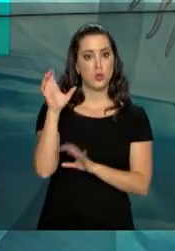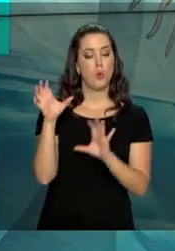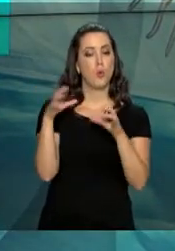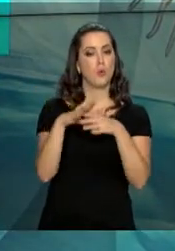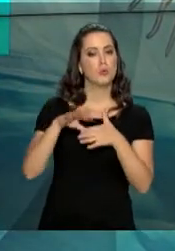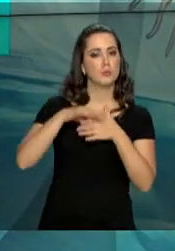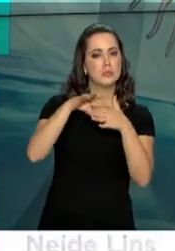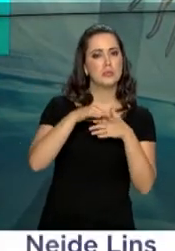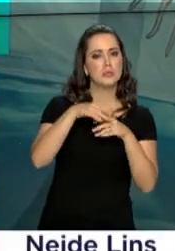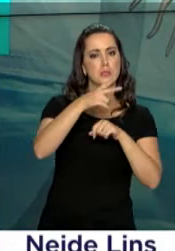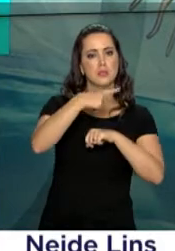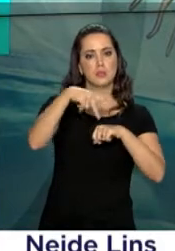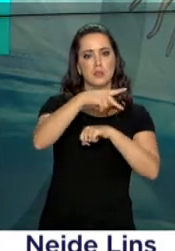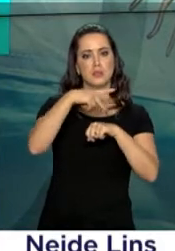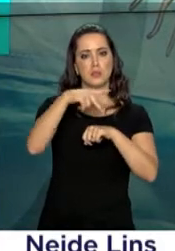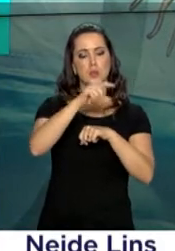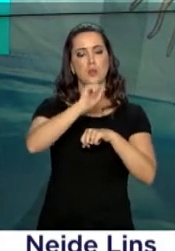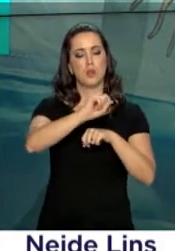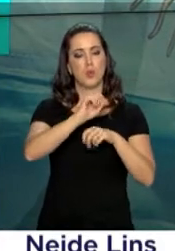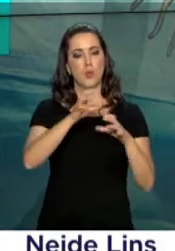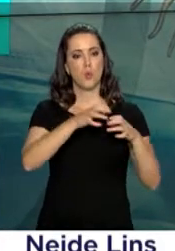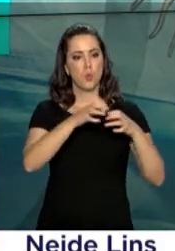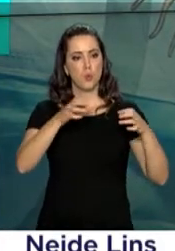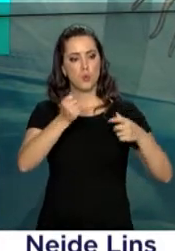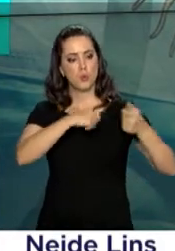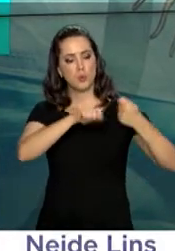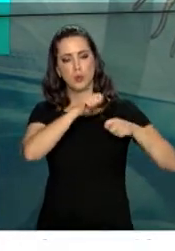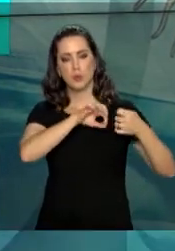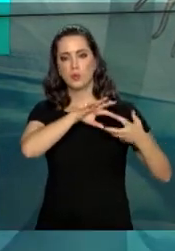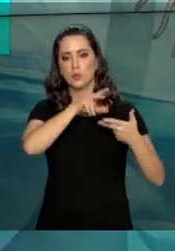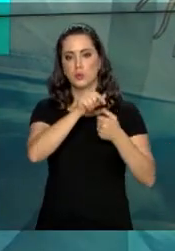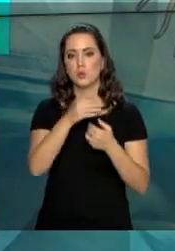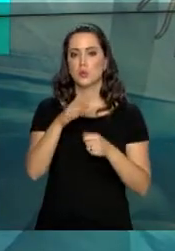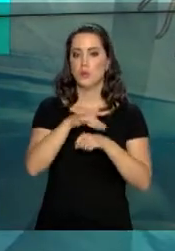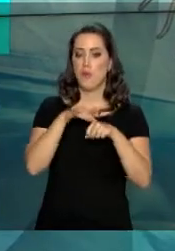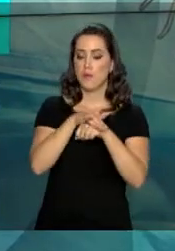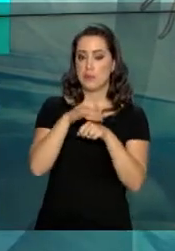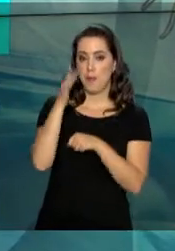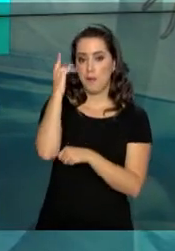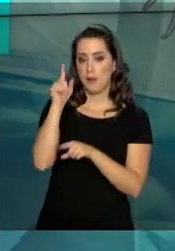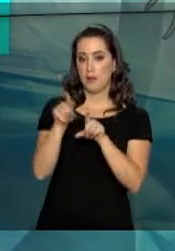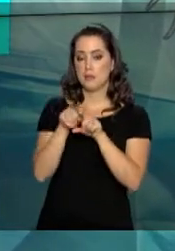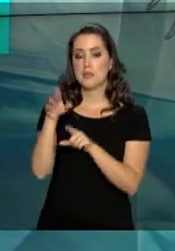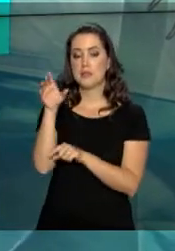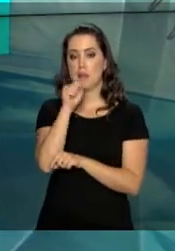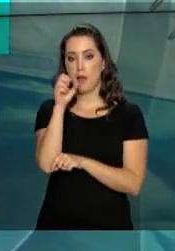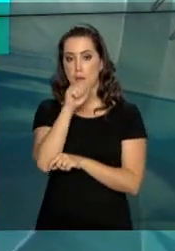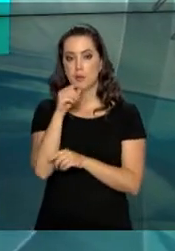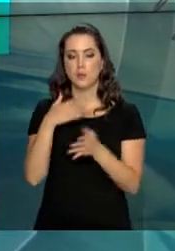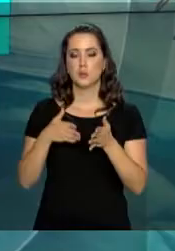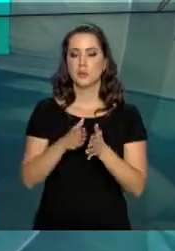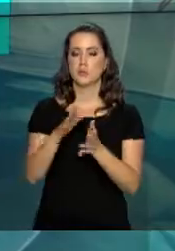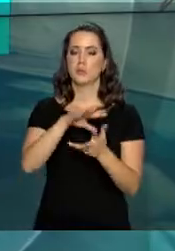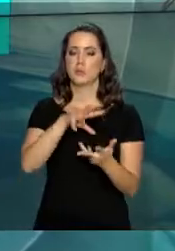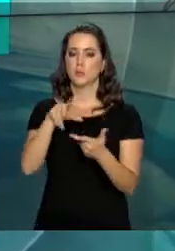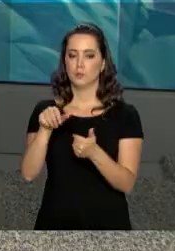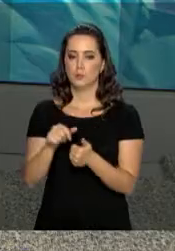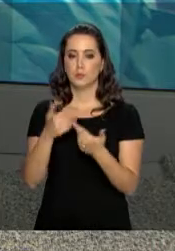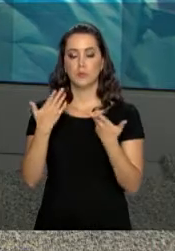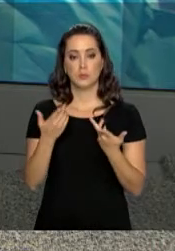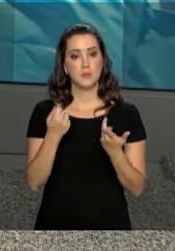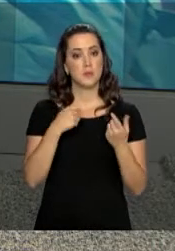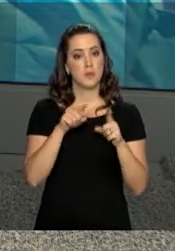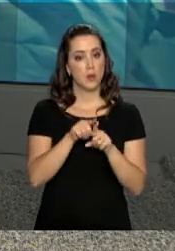líderes das maiores economias do mundo vão conversar amanhã e sábado sobre os rumos da economia mundial.